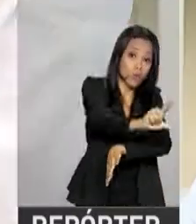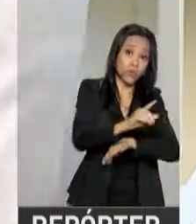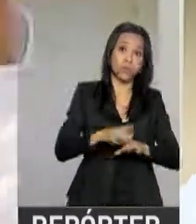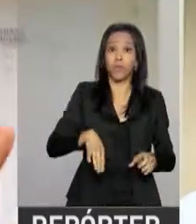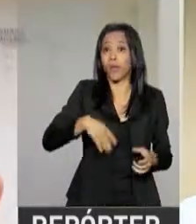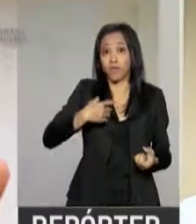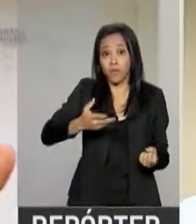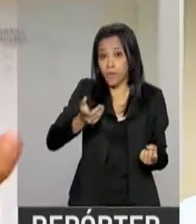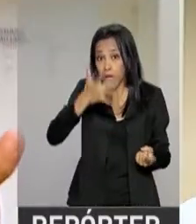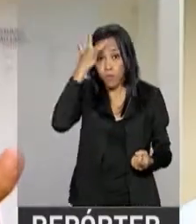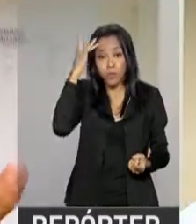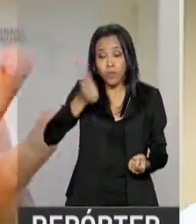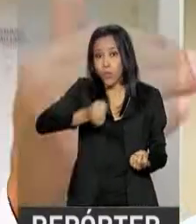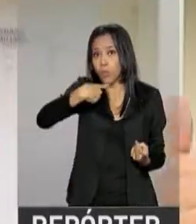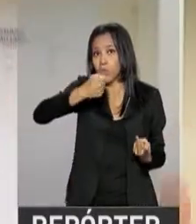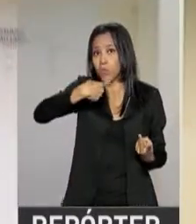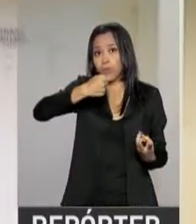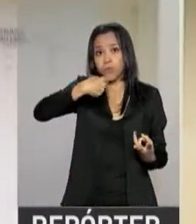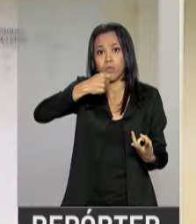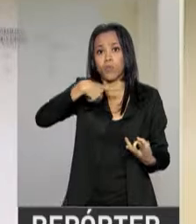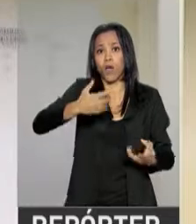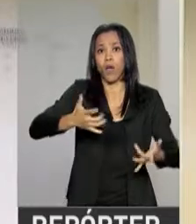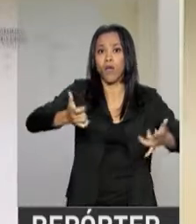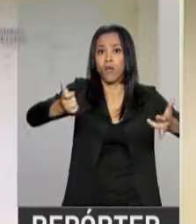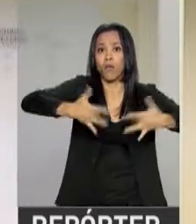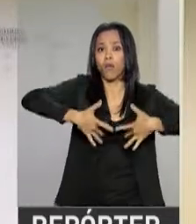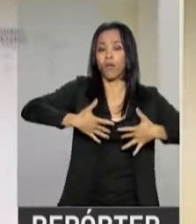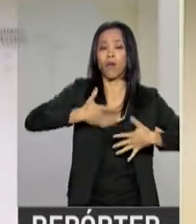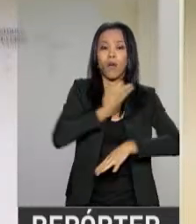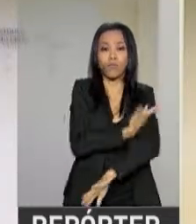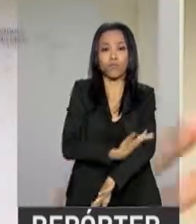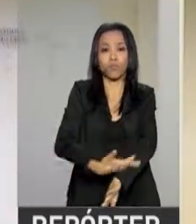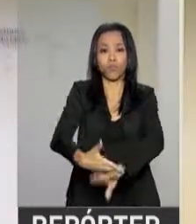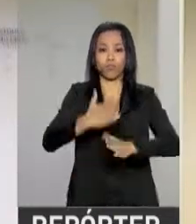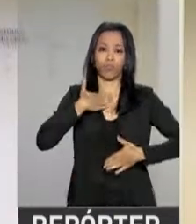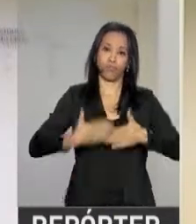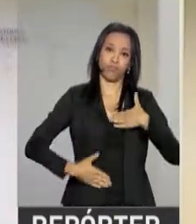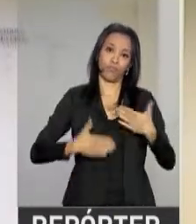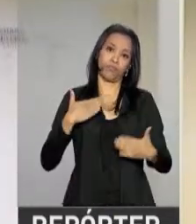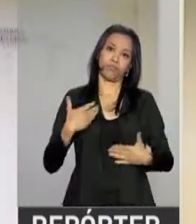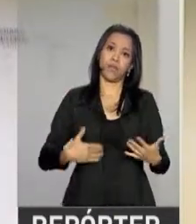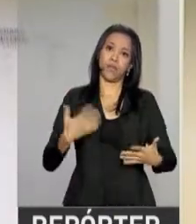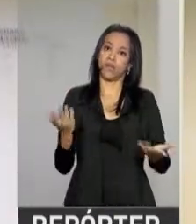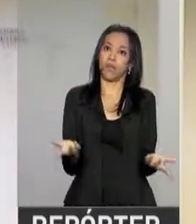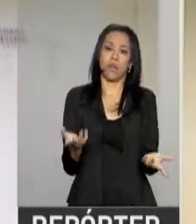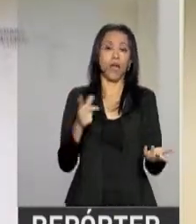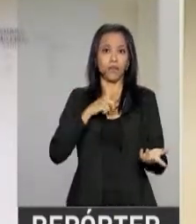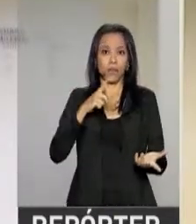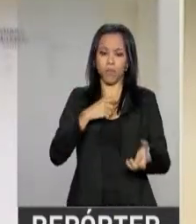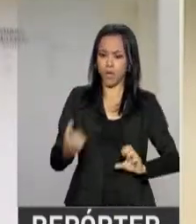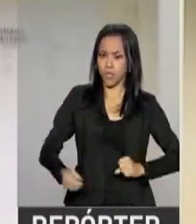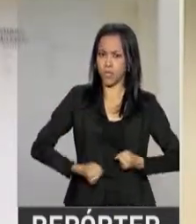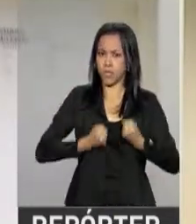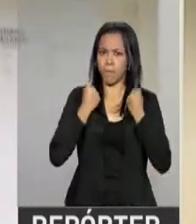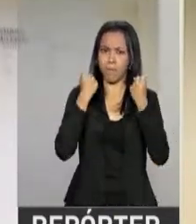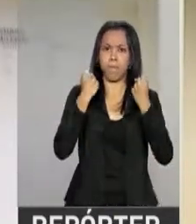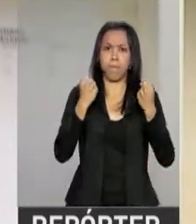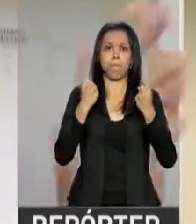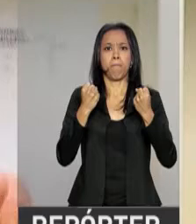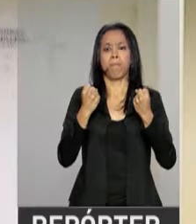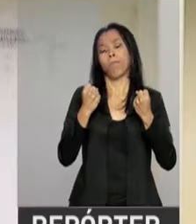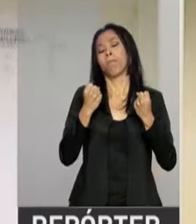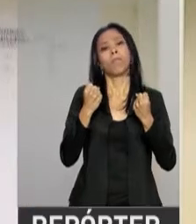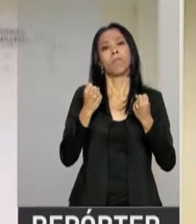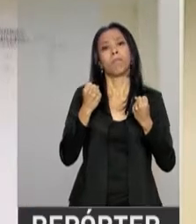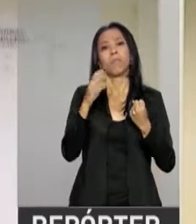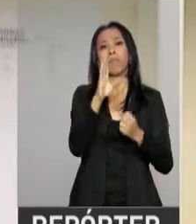vou ter mais opção para usar que é o que a gente ouve falar dos meses aí de superbactérias nos hospitais as batas bactérias